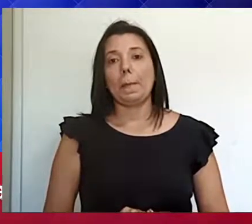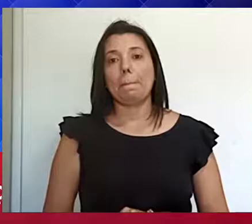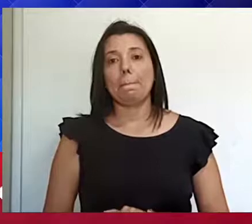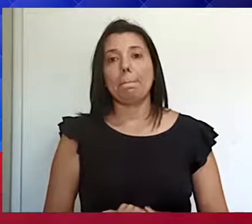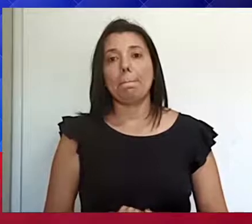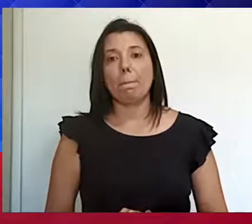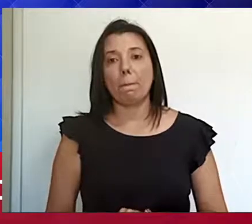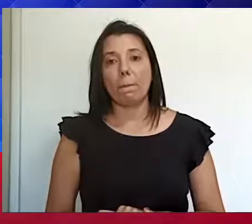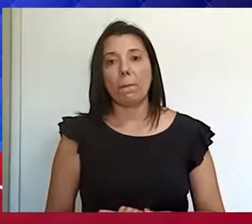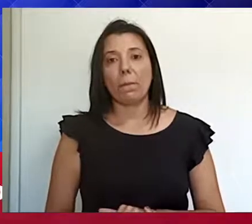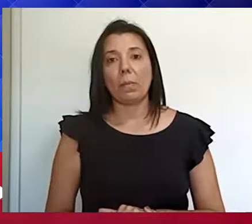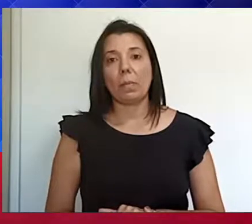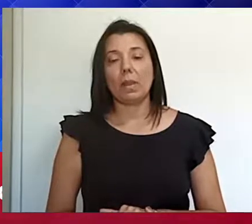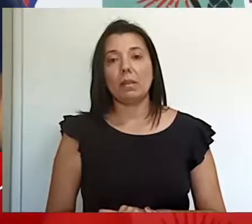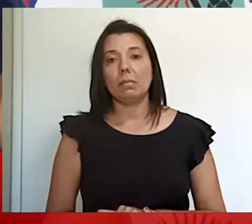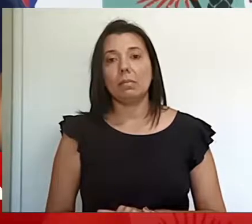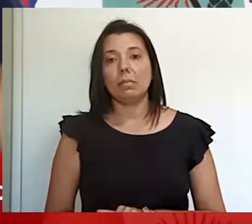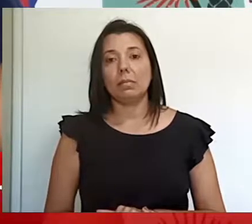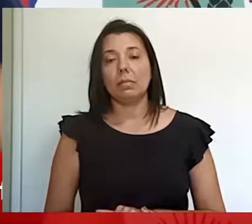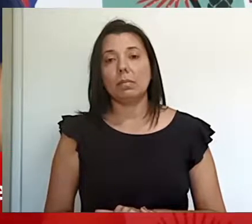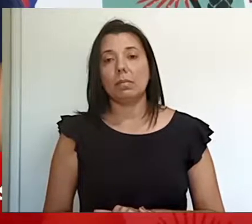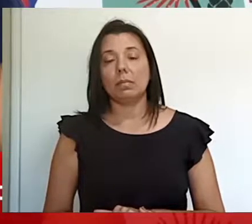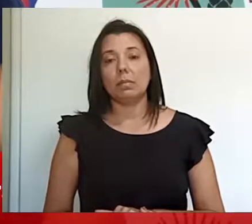Professor Tião?